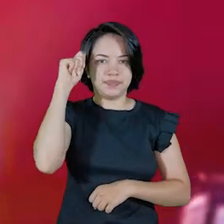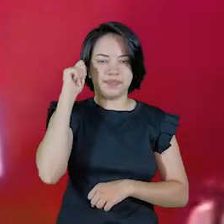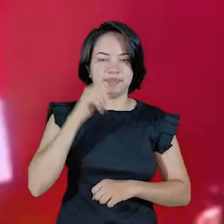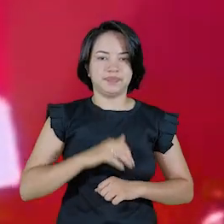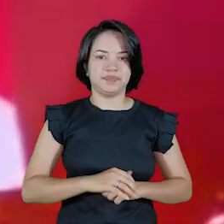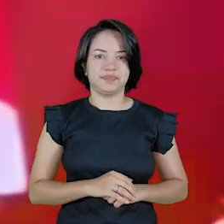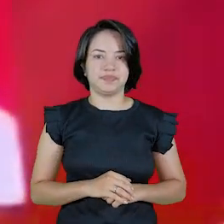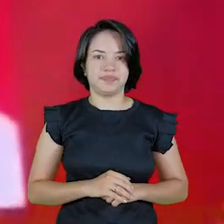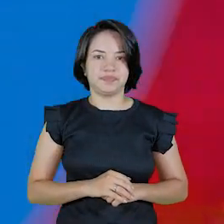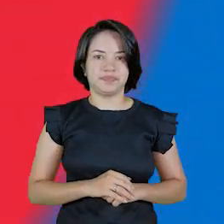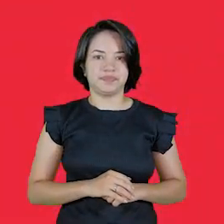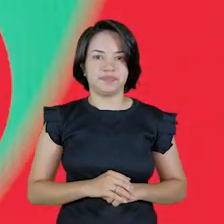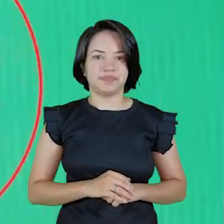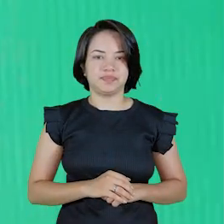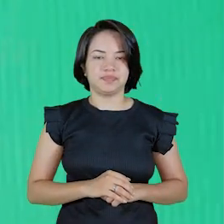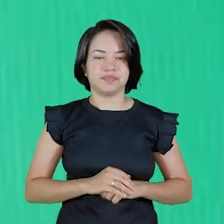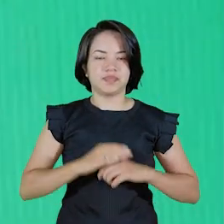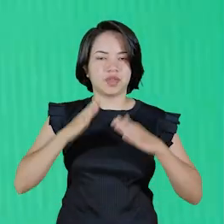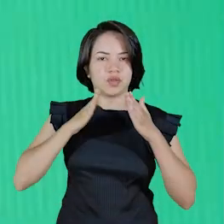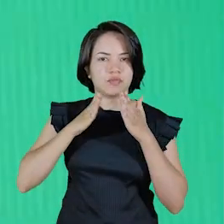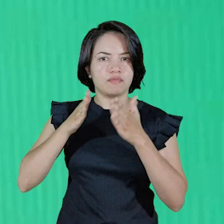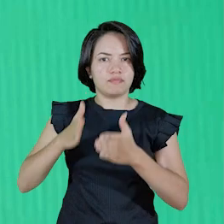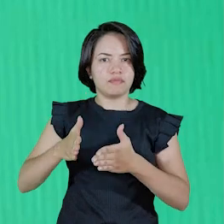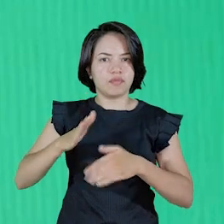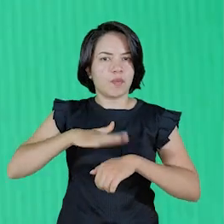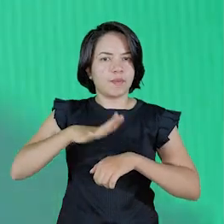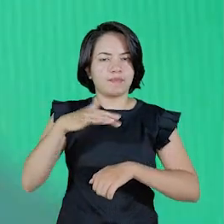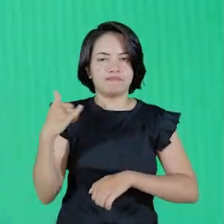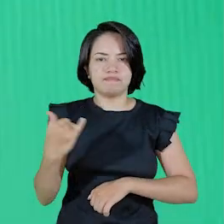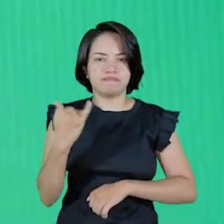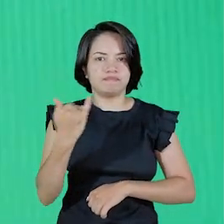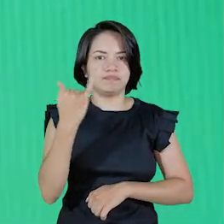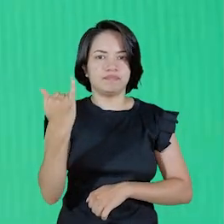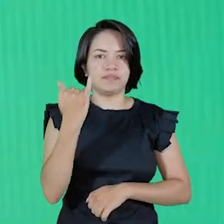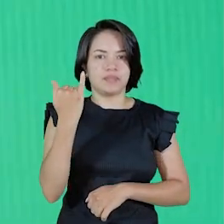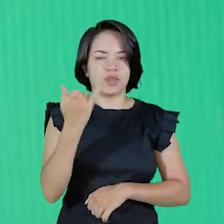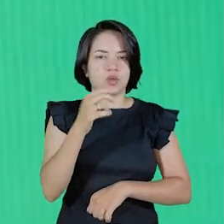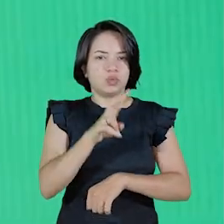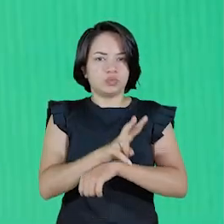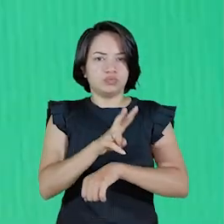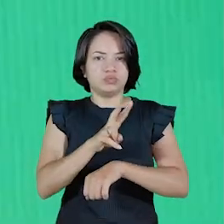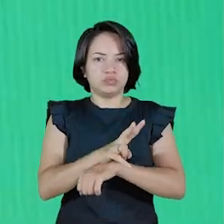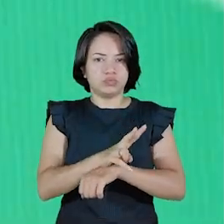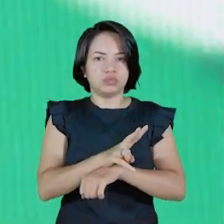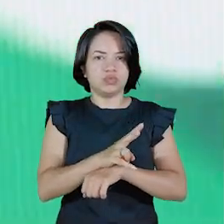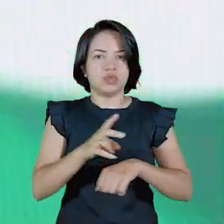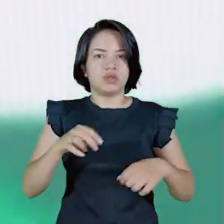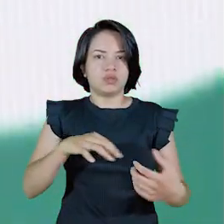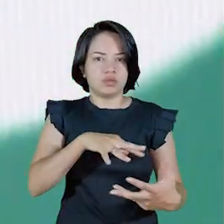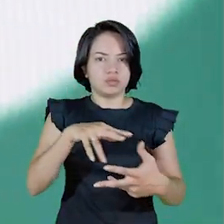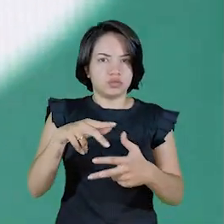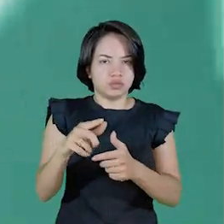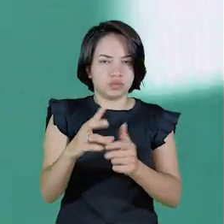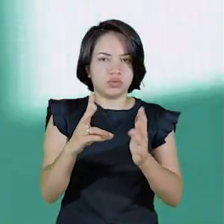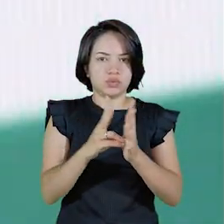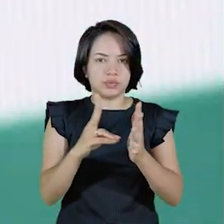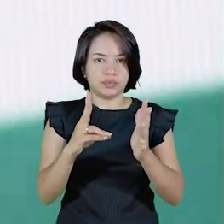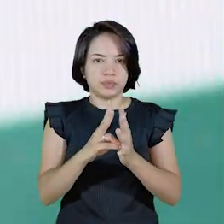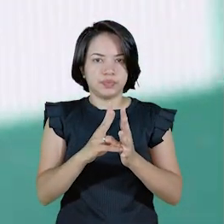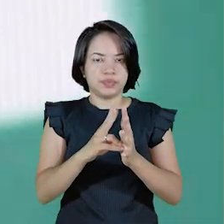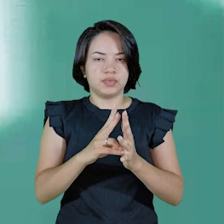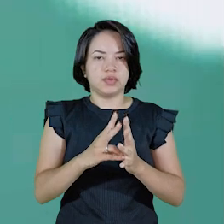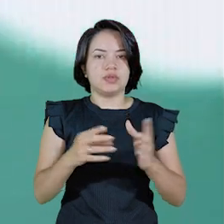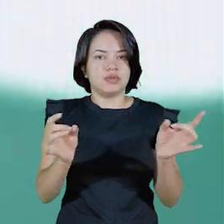Amazônia. Com foco principal na salvaguarda de terras indígenas e